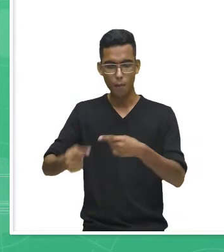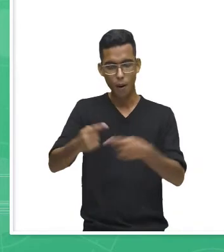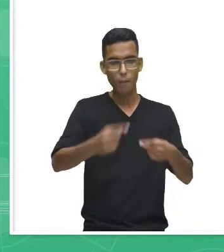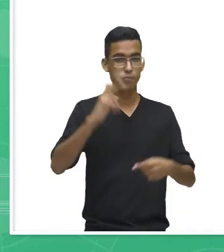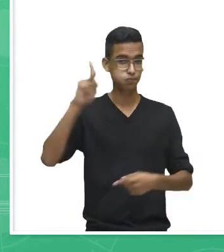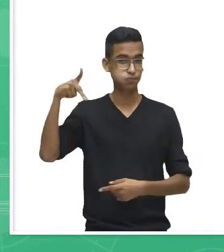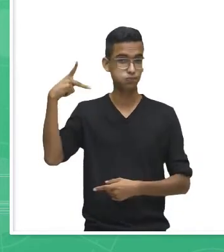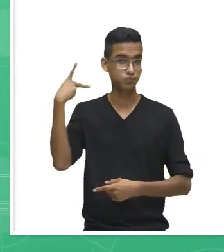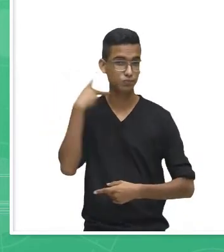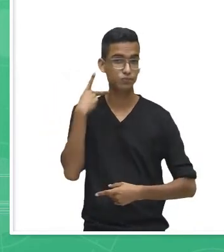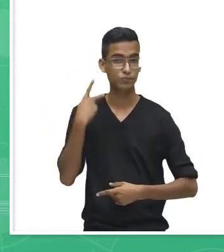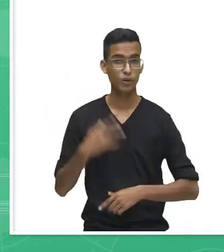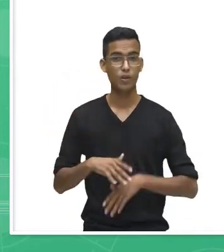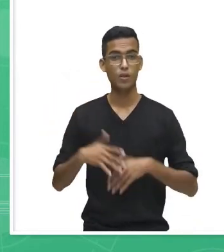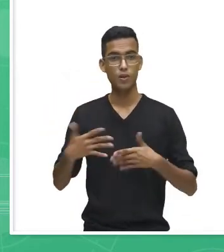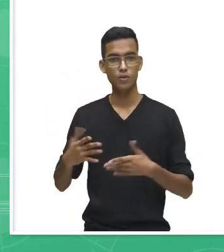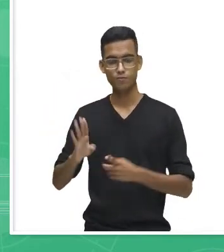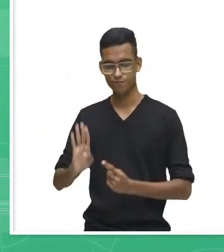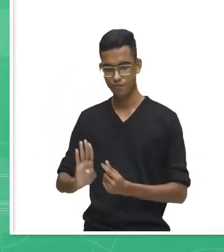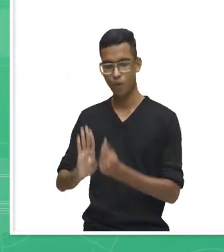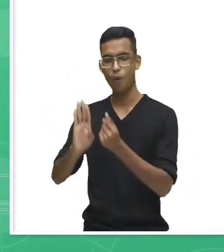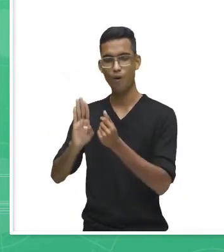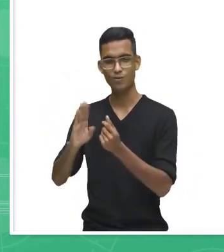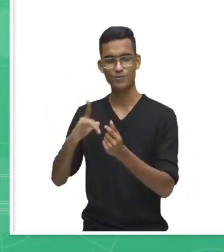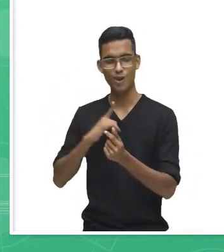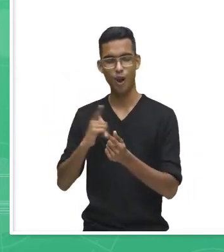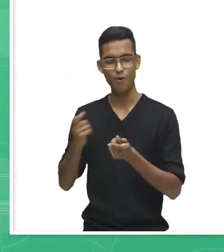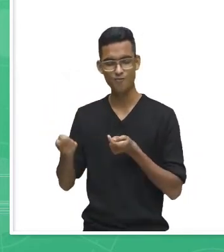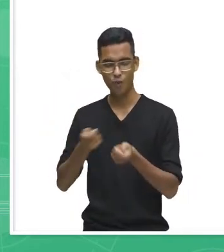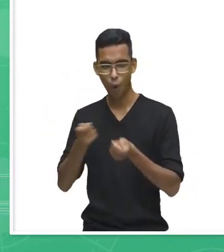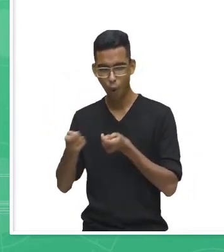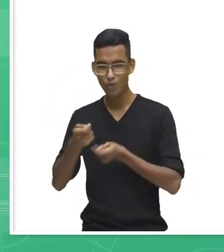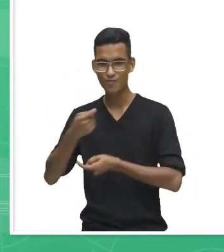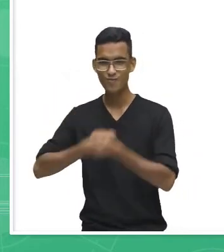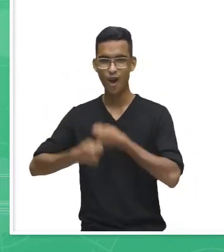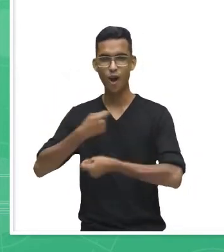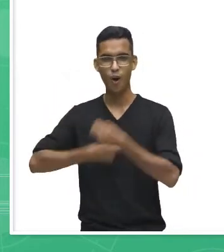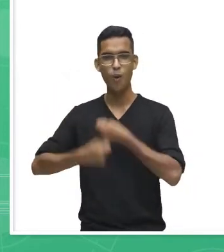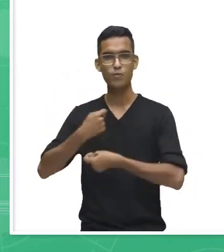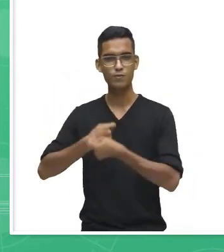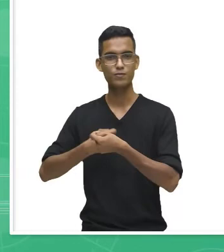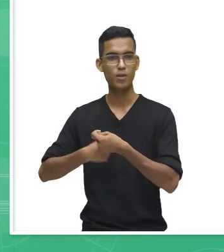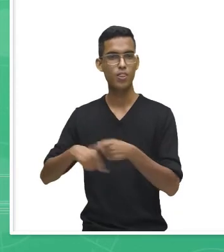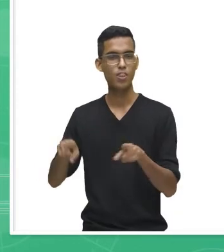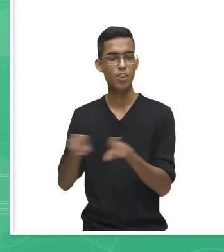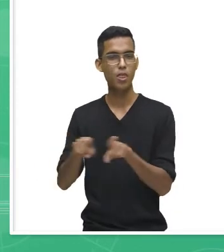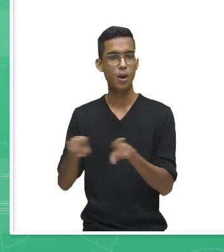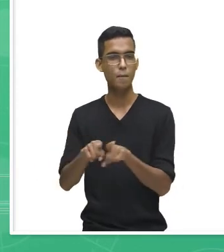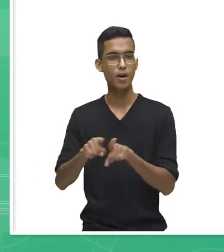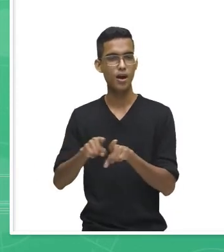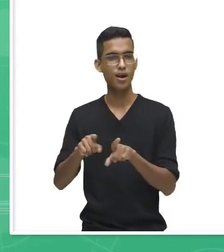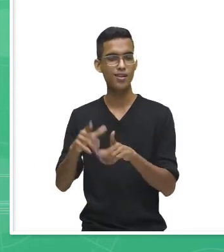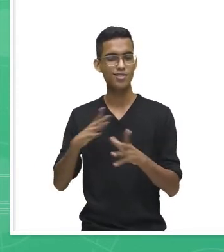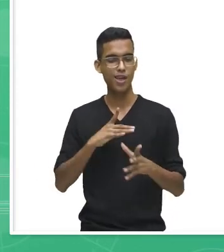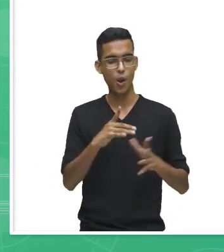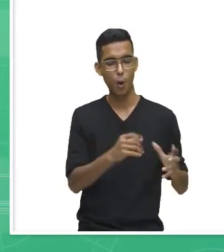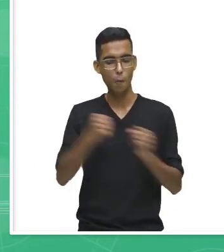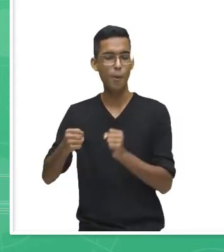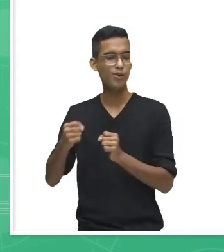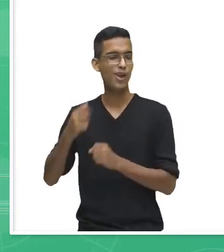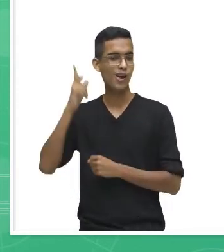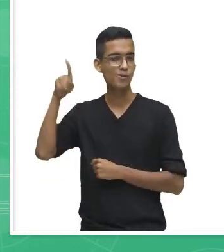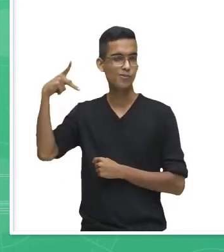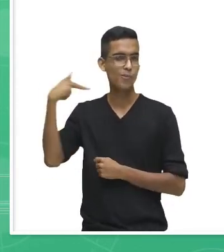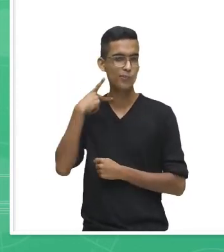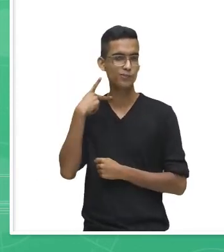tiver em mãos o poder econômico, como ela já possuía, e também tiver em suas mãos o poder político, ela se consolida enquanto